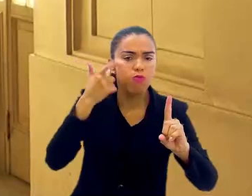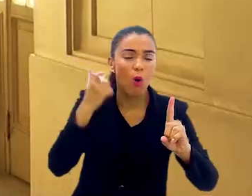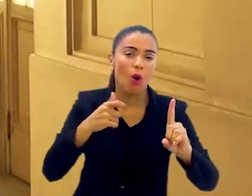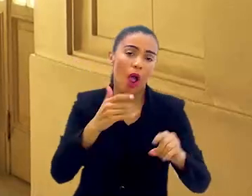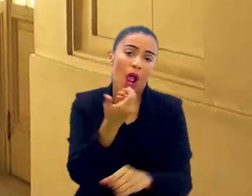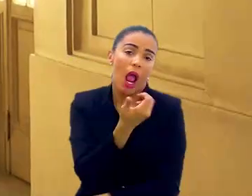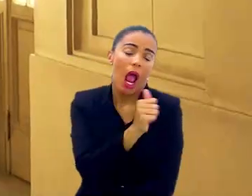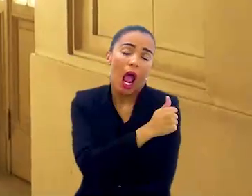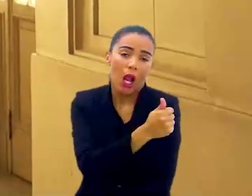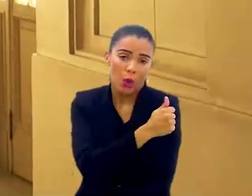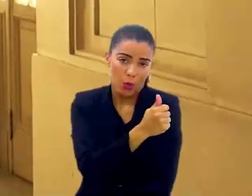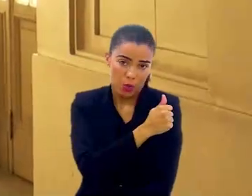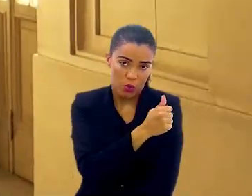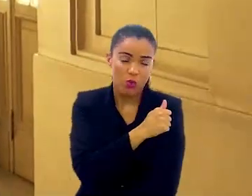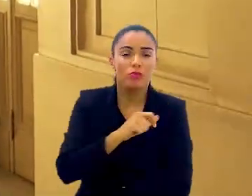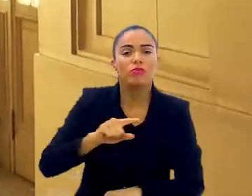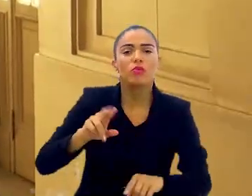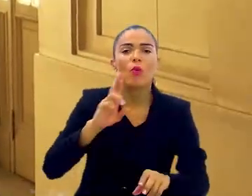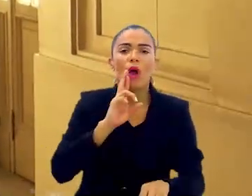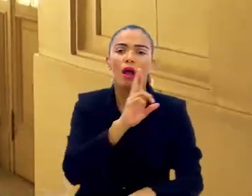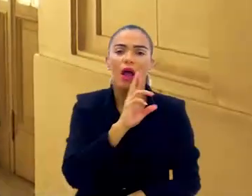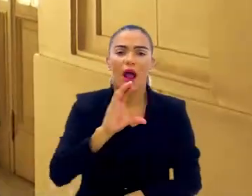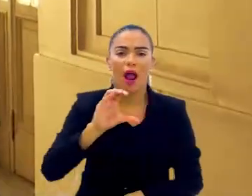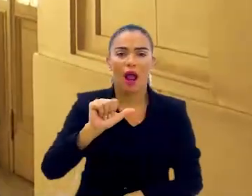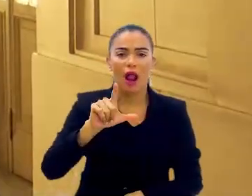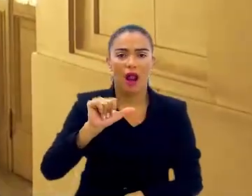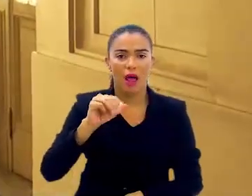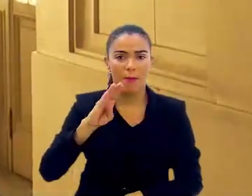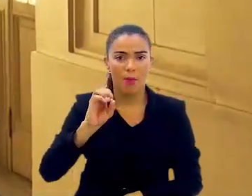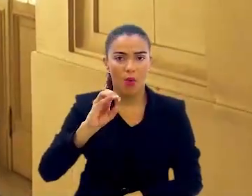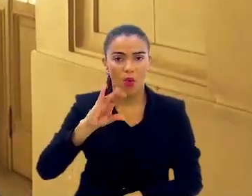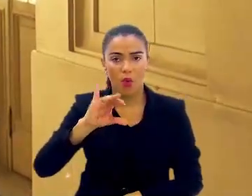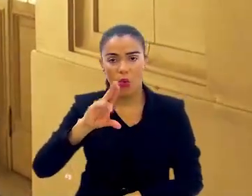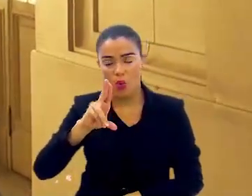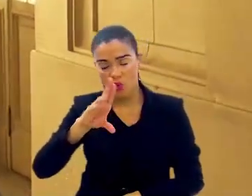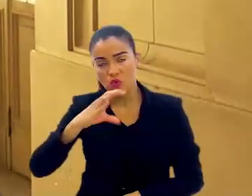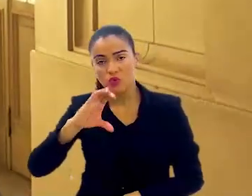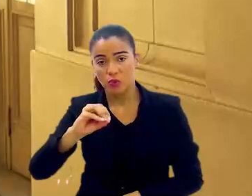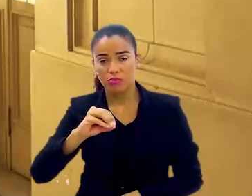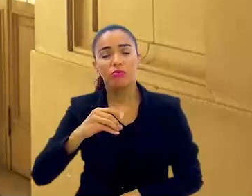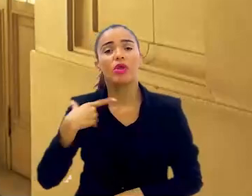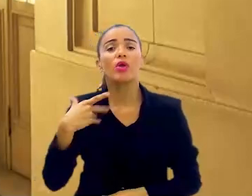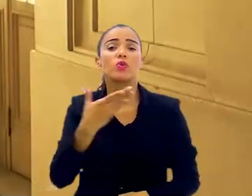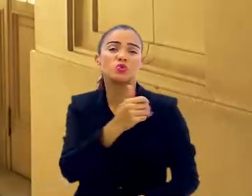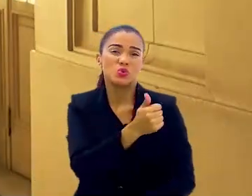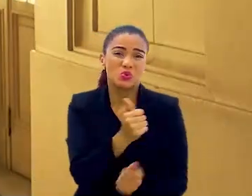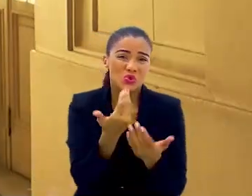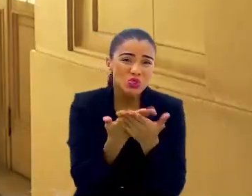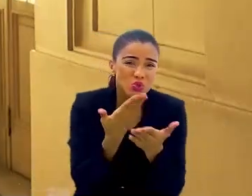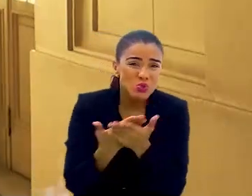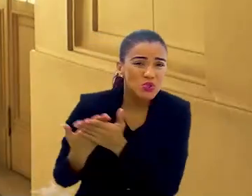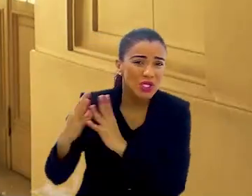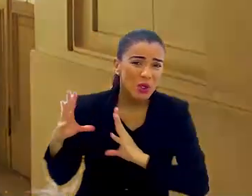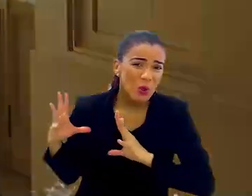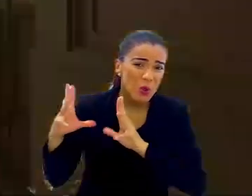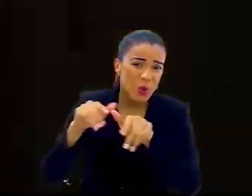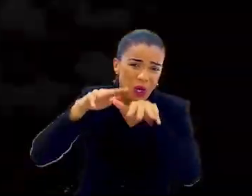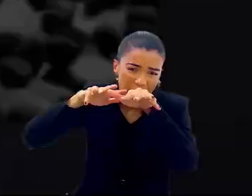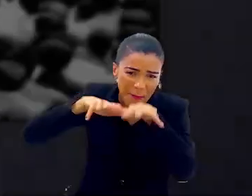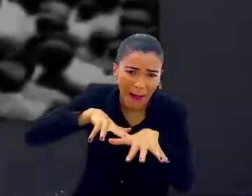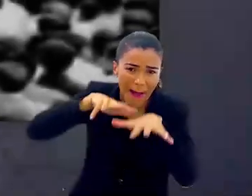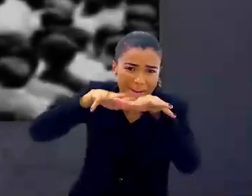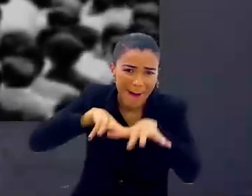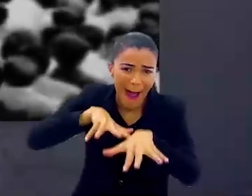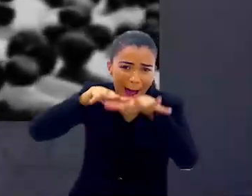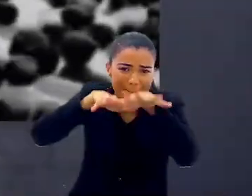Edson Luiz, no restaurante do Calabouço, e o corpo dele sendo levado pelos estudantes até a escadaria do palácio, que depois